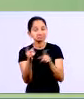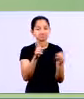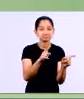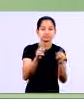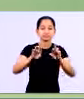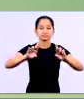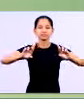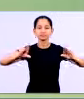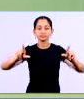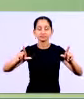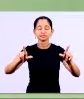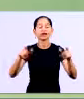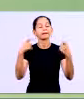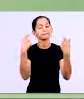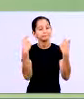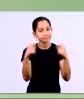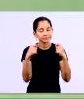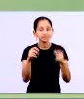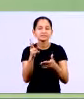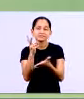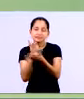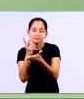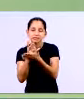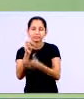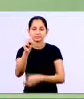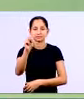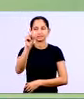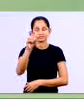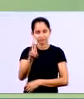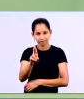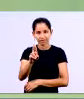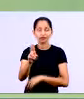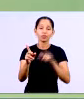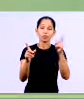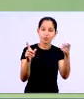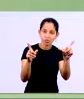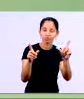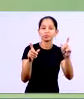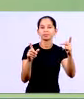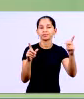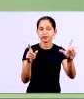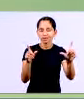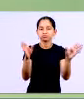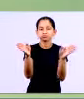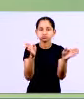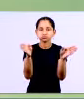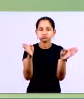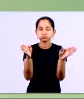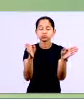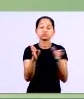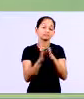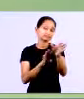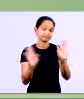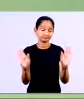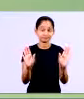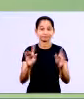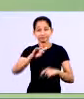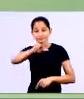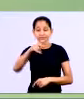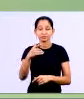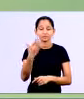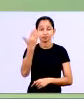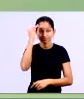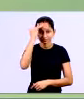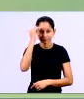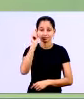Então, sempre é assim. Aqui sempre singular e aqui sempre plural. Fica a dica aí para todo mundo.